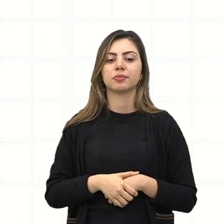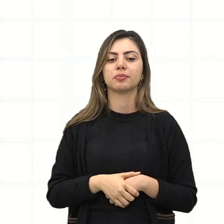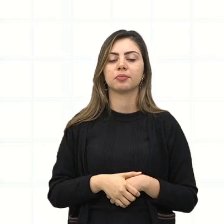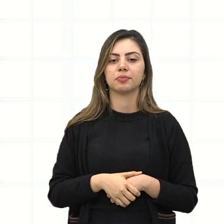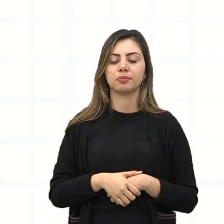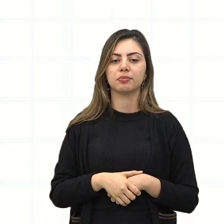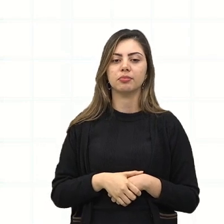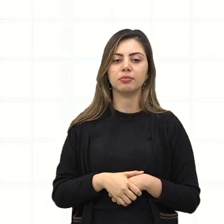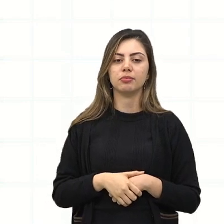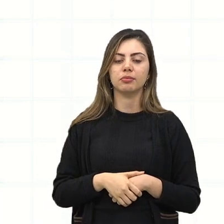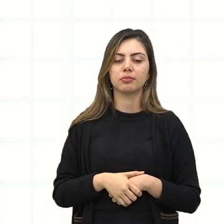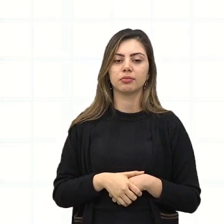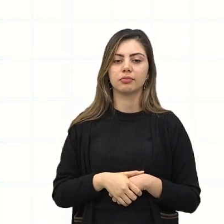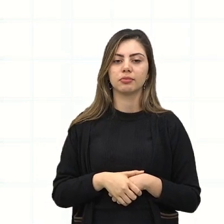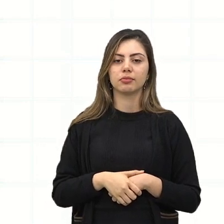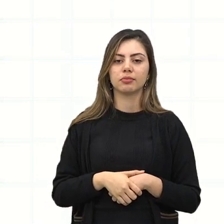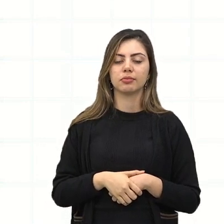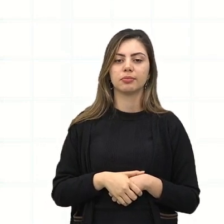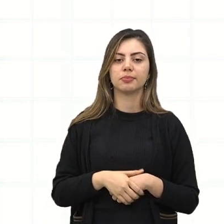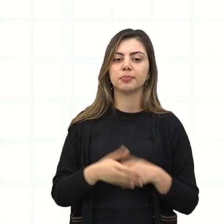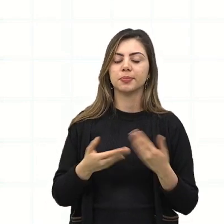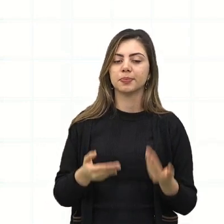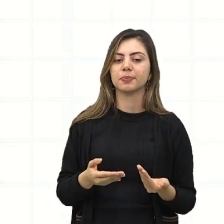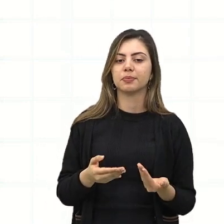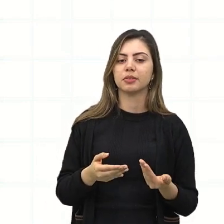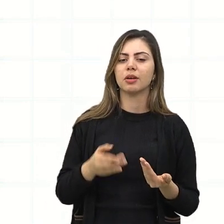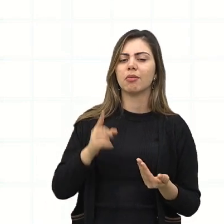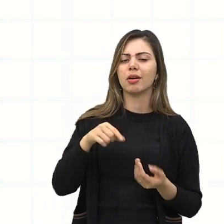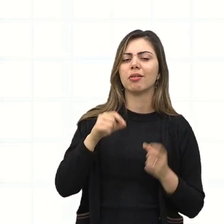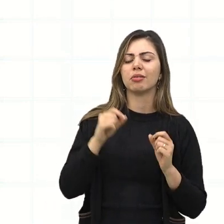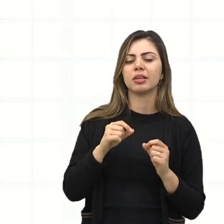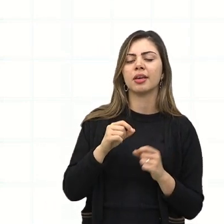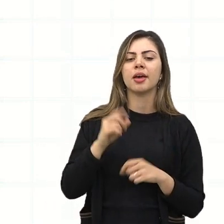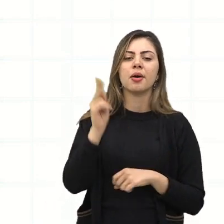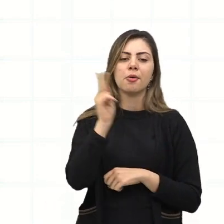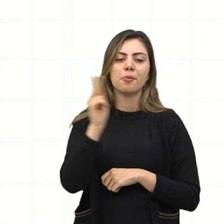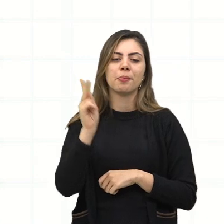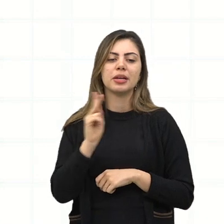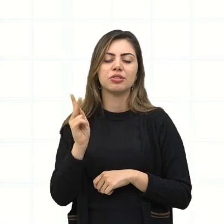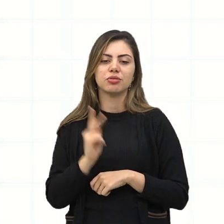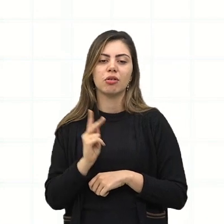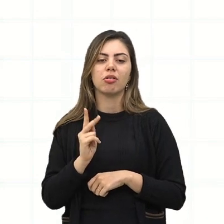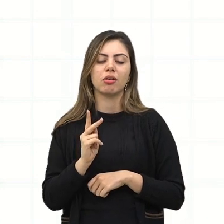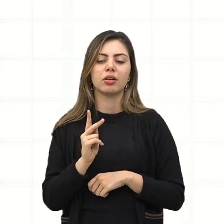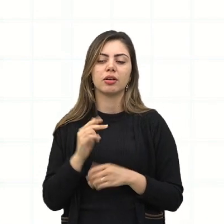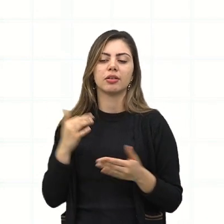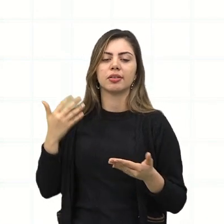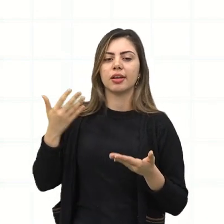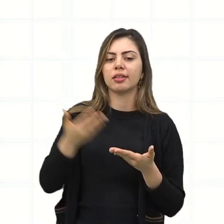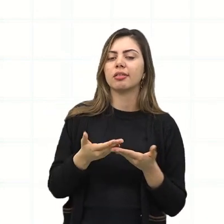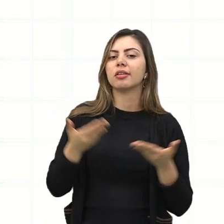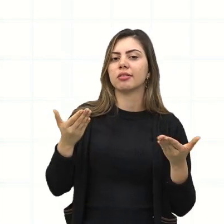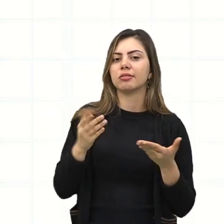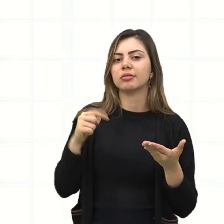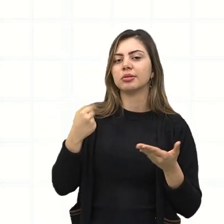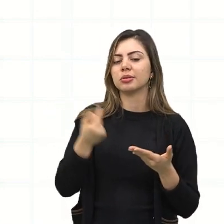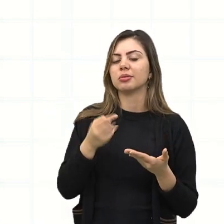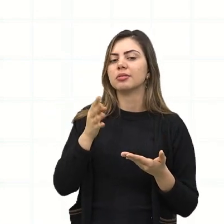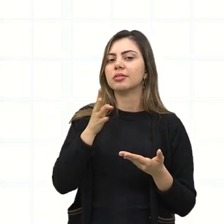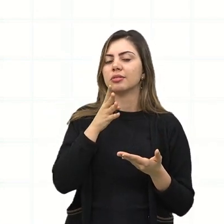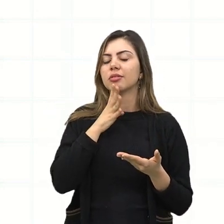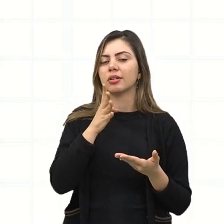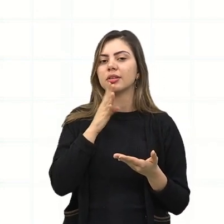guardou. A lenda mais viva, porque, embora esteja nesse aspecto lendário, a gente tem esse